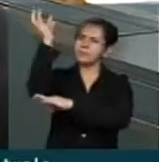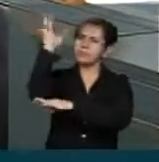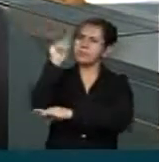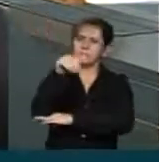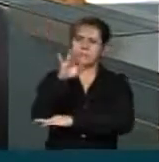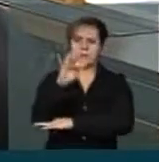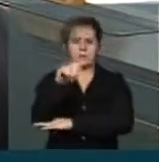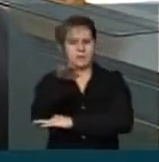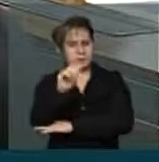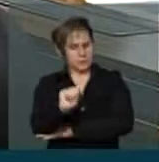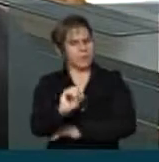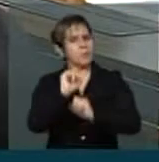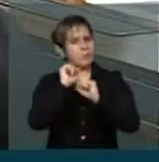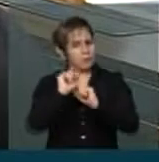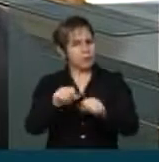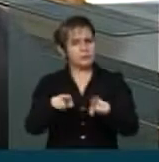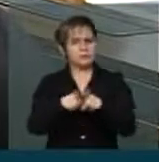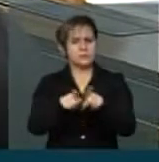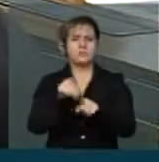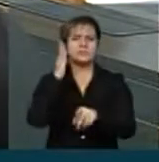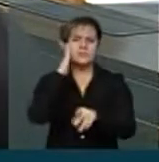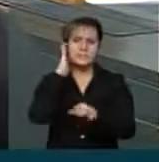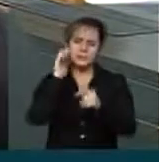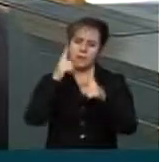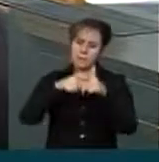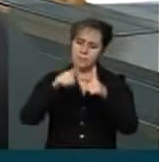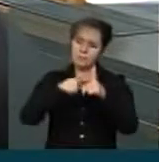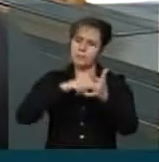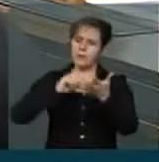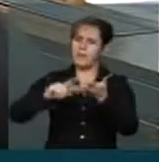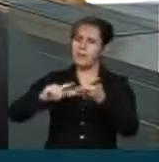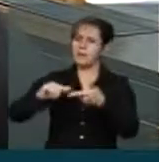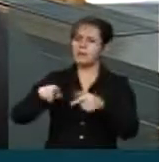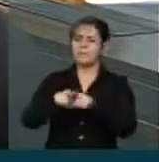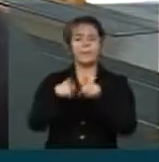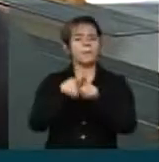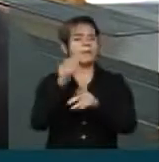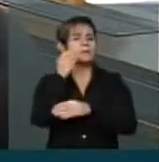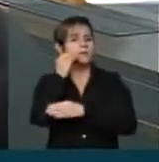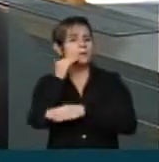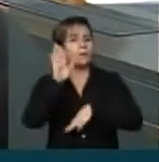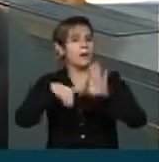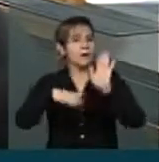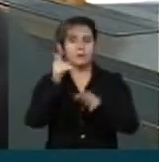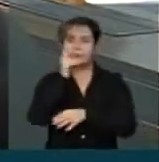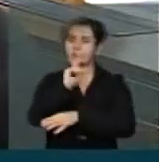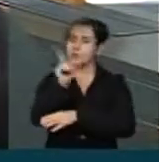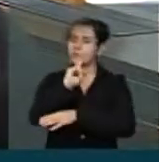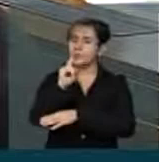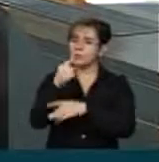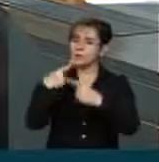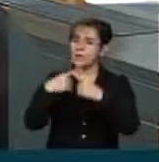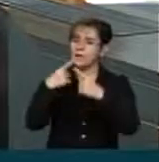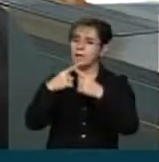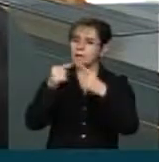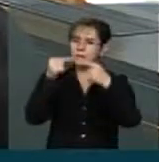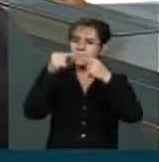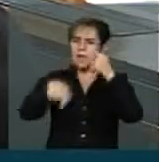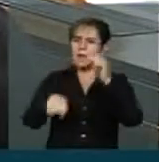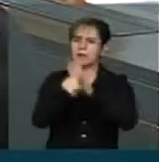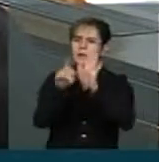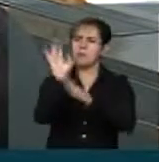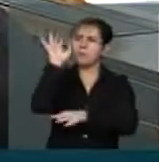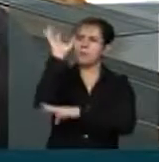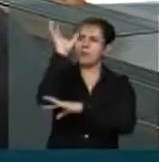sem dúvida nenhuma pode haver. A gente sabe quando você tem um telefone celular, qualquer movimento físico que você faz numa ligação de celular, ele busca uma troca